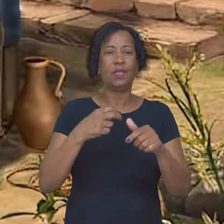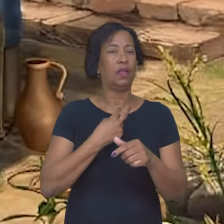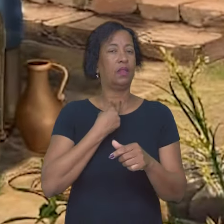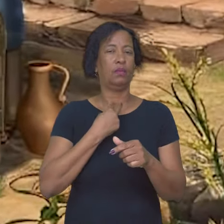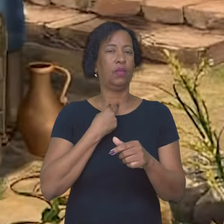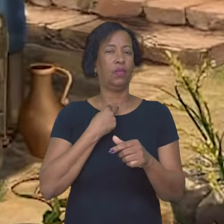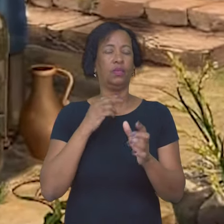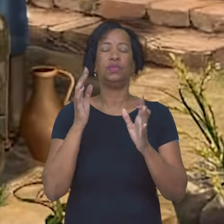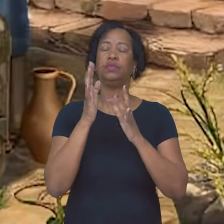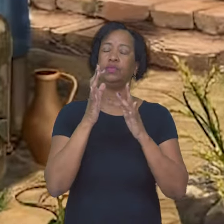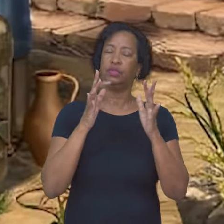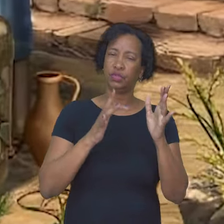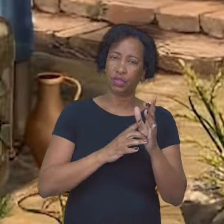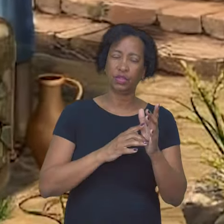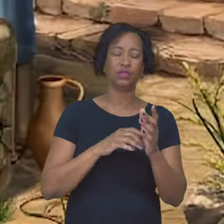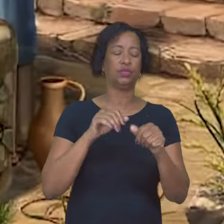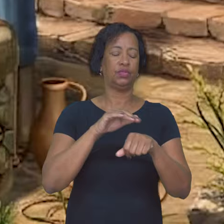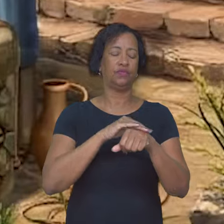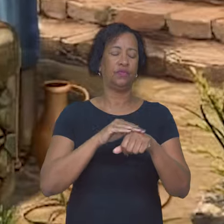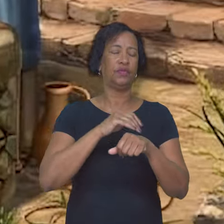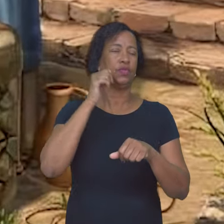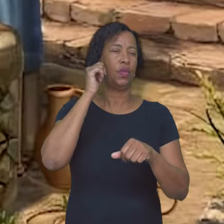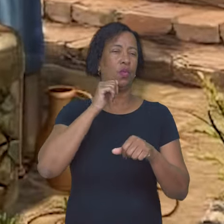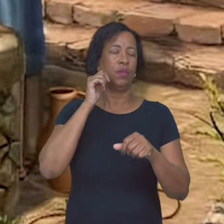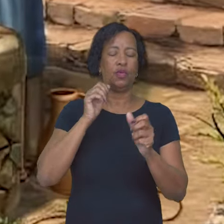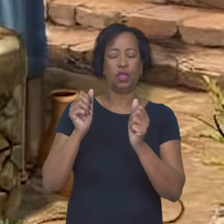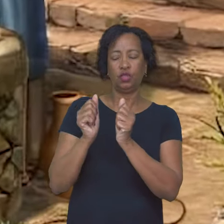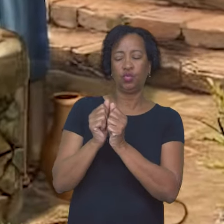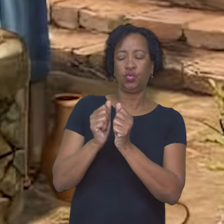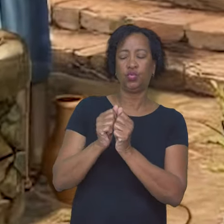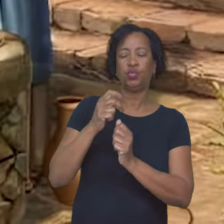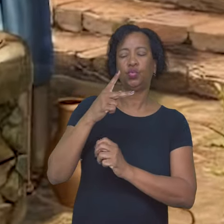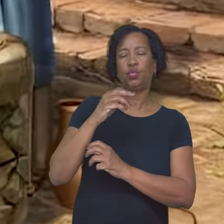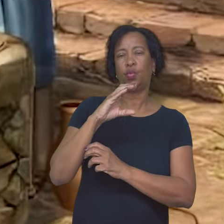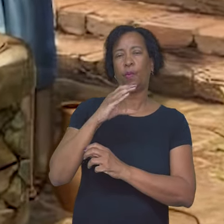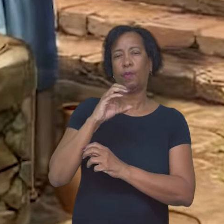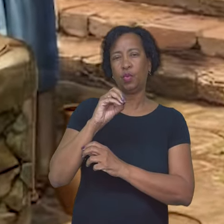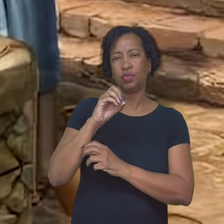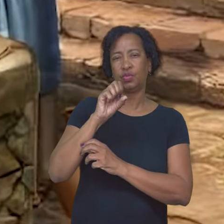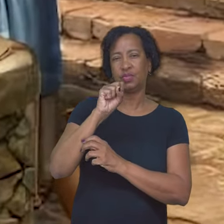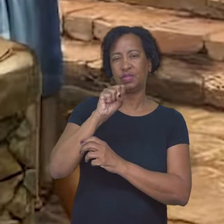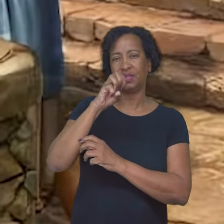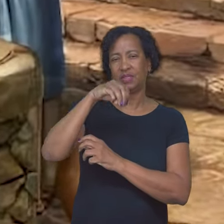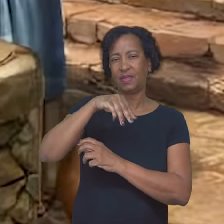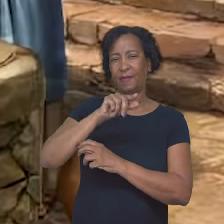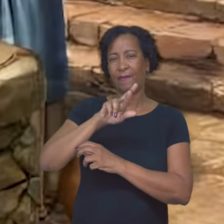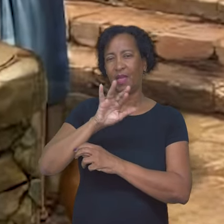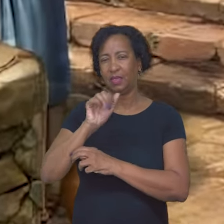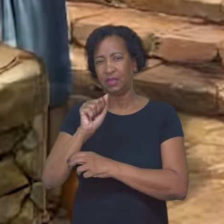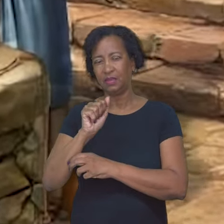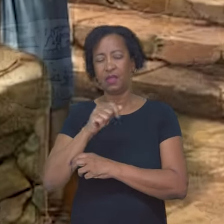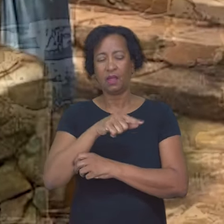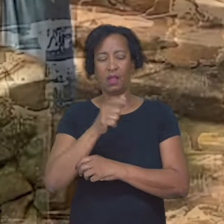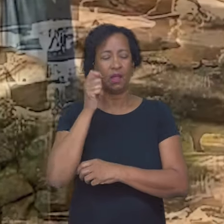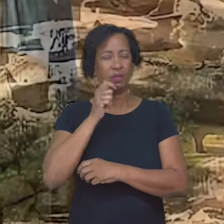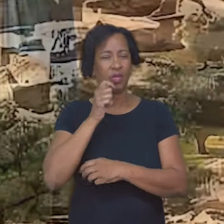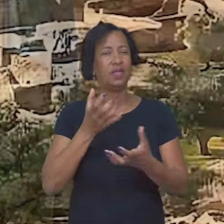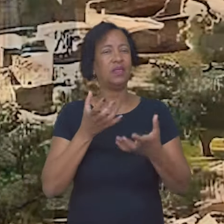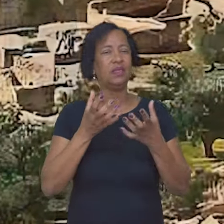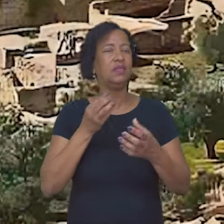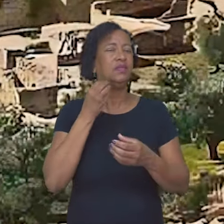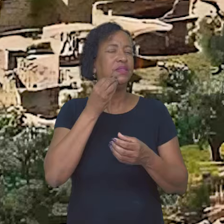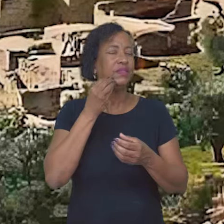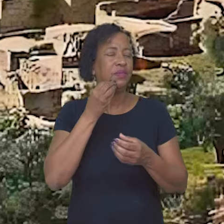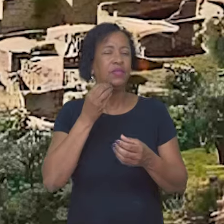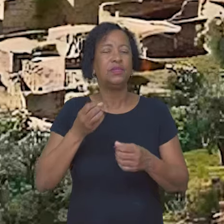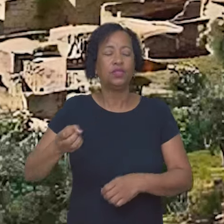conversado com uma mulher junto ao poço de Samaria que experimentara o Novo Nascimento Jesus tinha